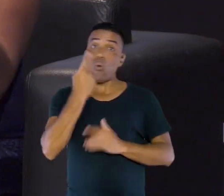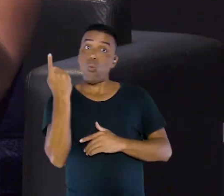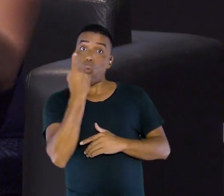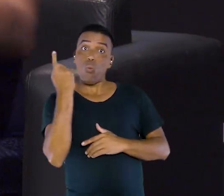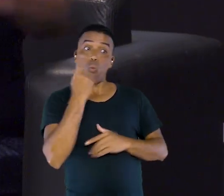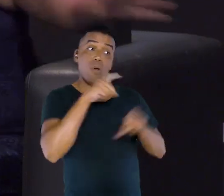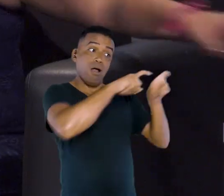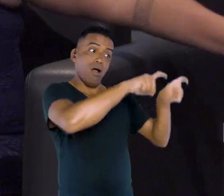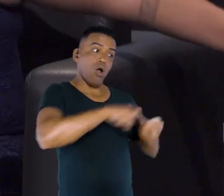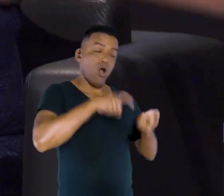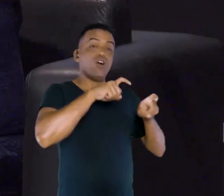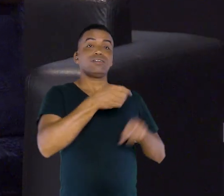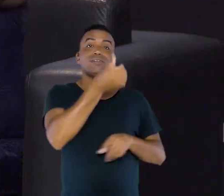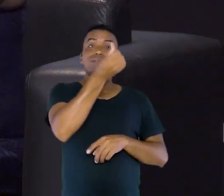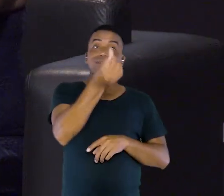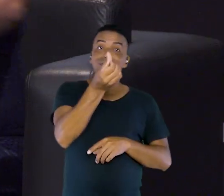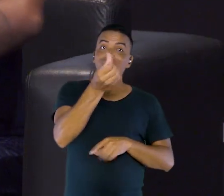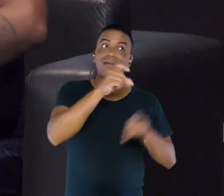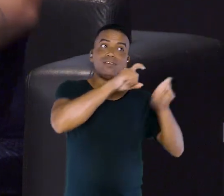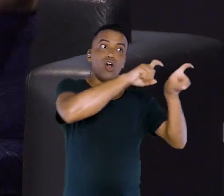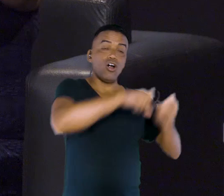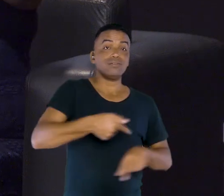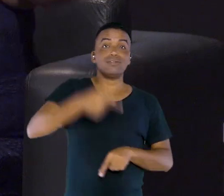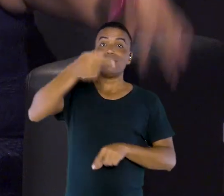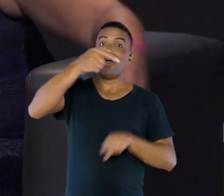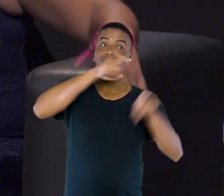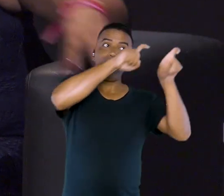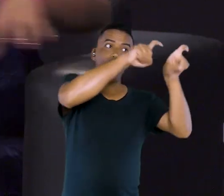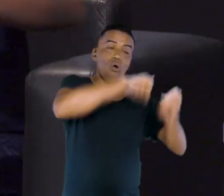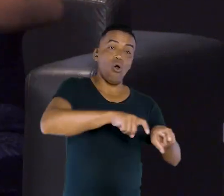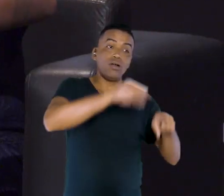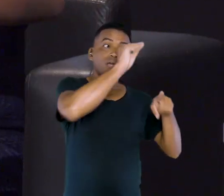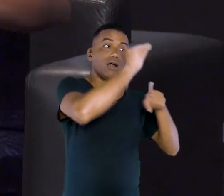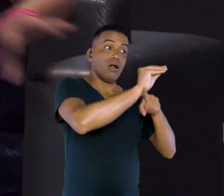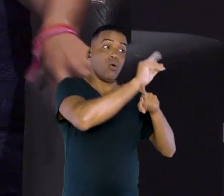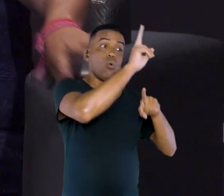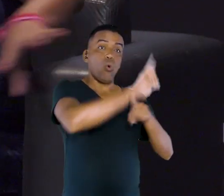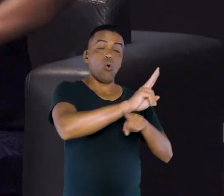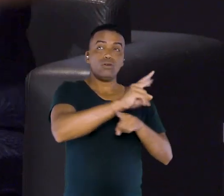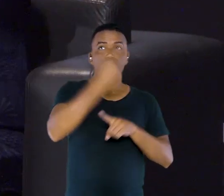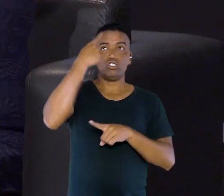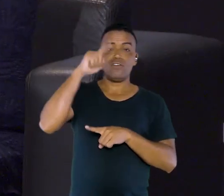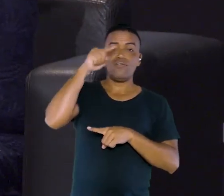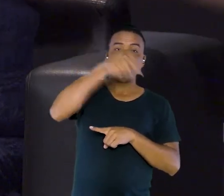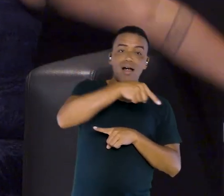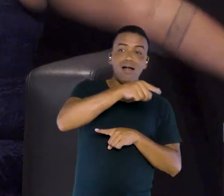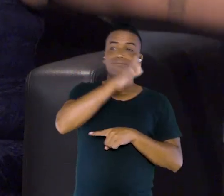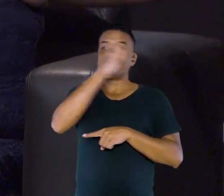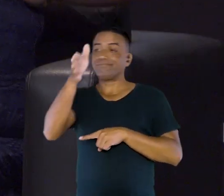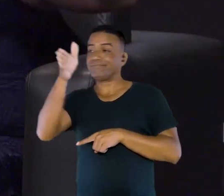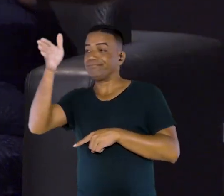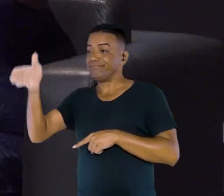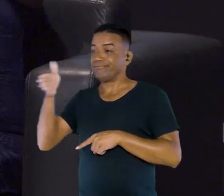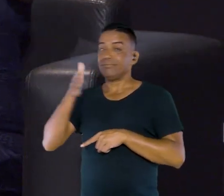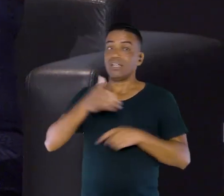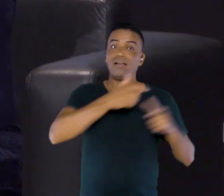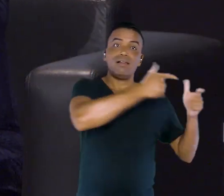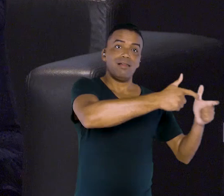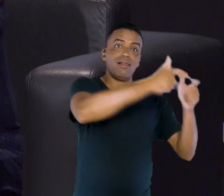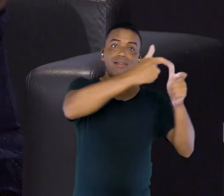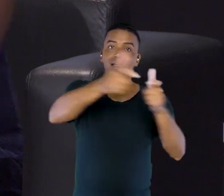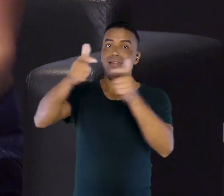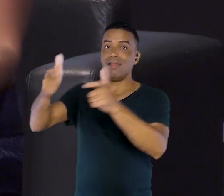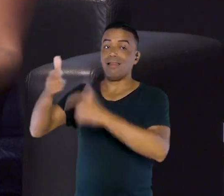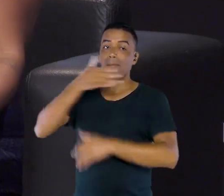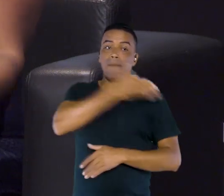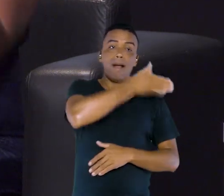é uma roça, são 6 roças, 7 roças. Então, um dia ela vai para outra roça, outro dia ela vai para